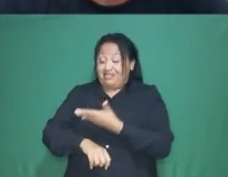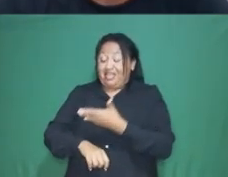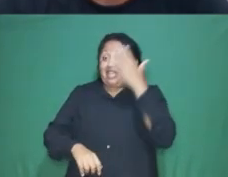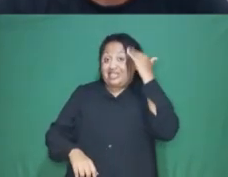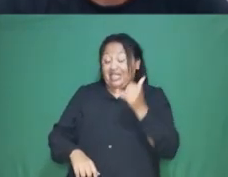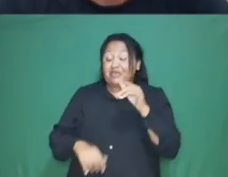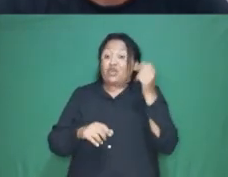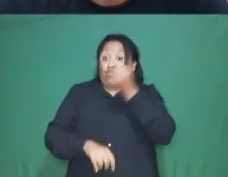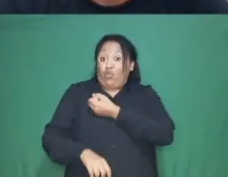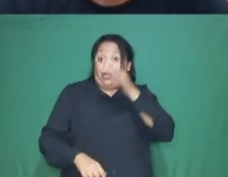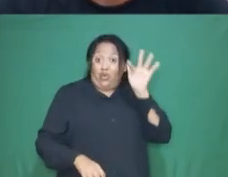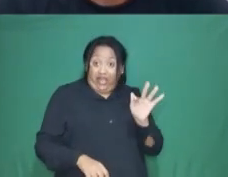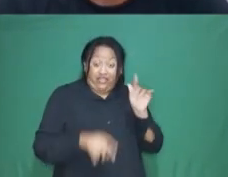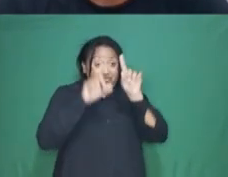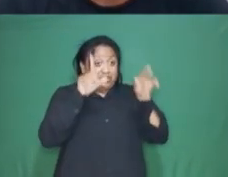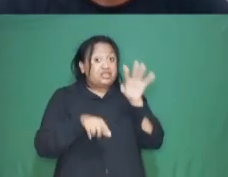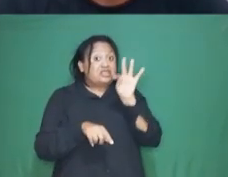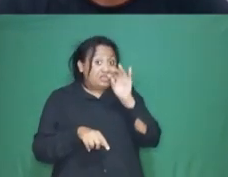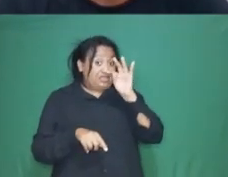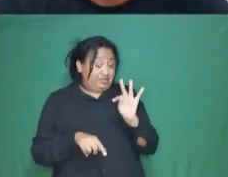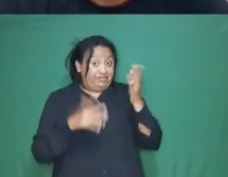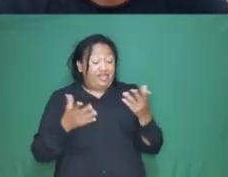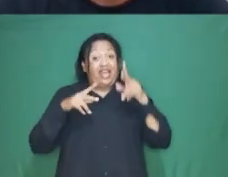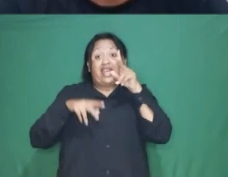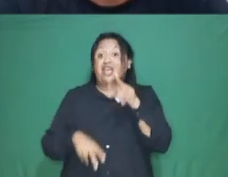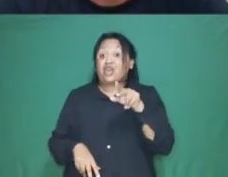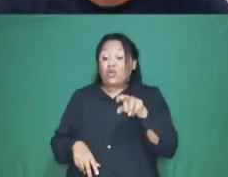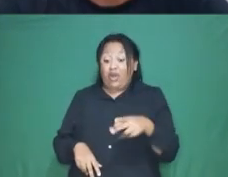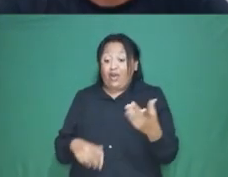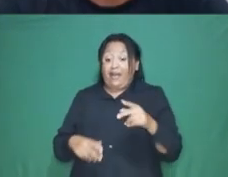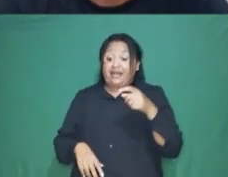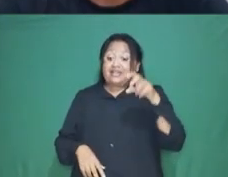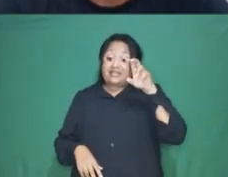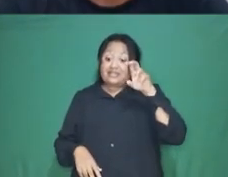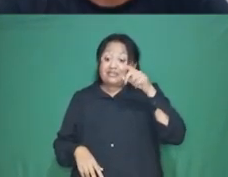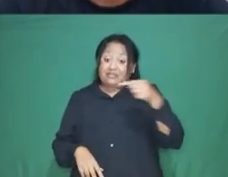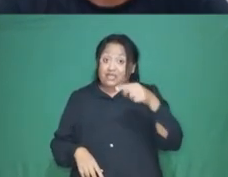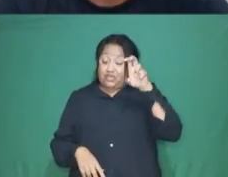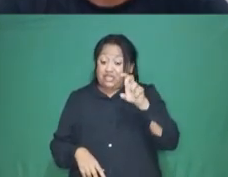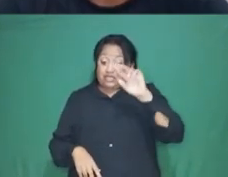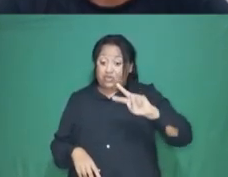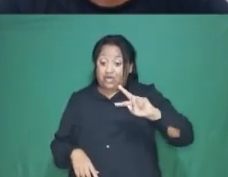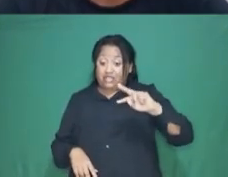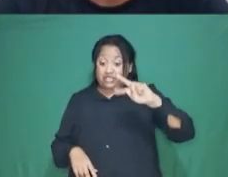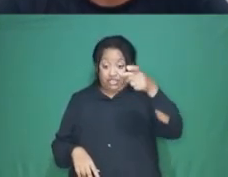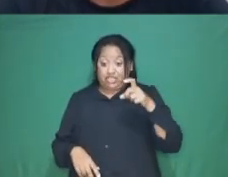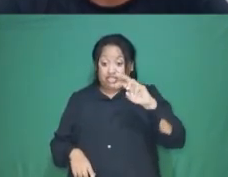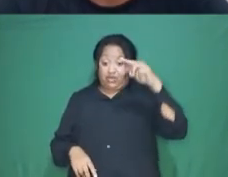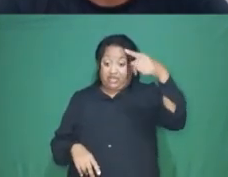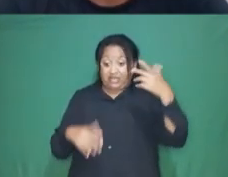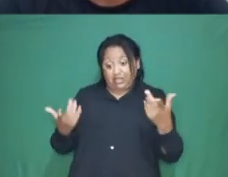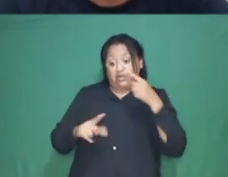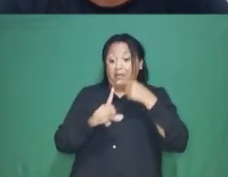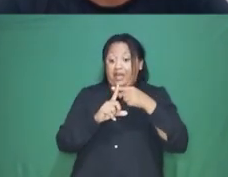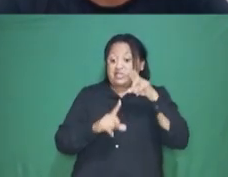f de infectados é dado pela função f de t = -5x² + 500x em que ter Expresso em dias